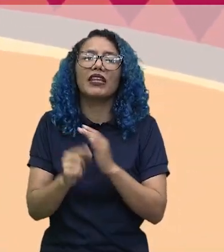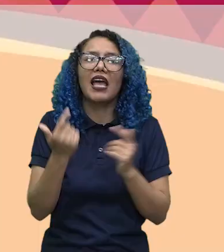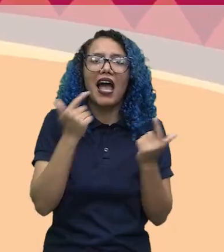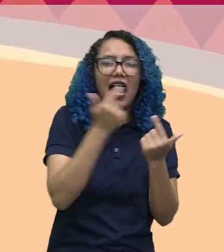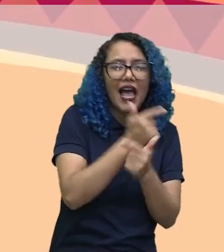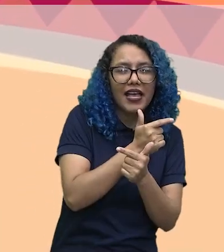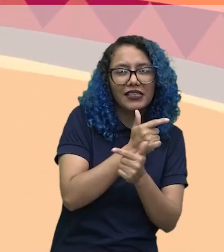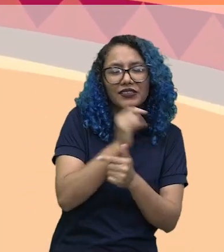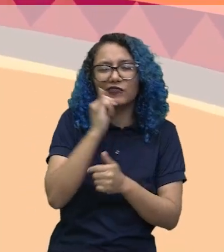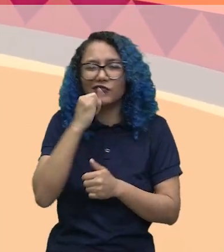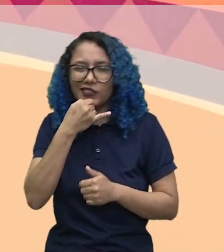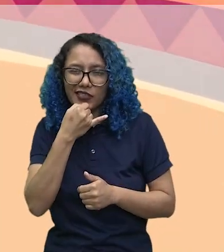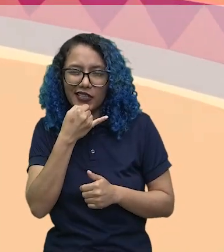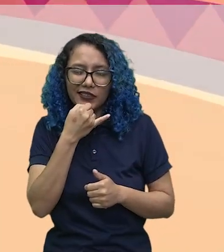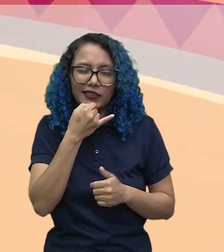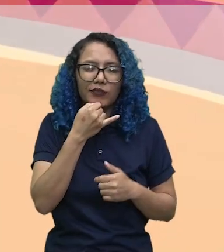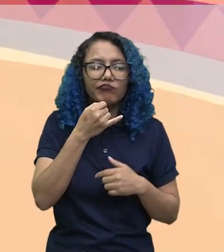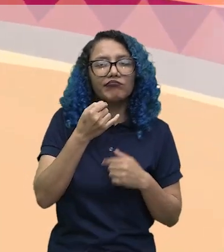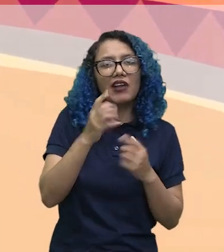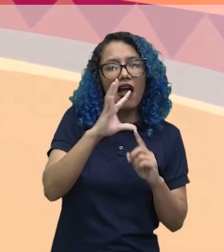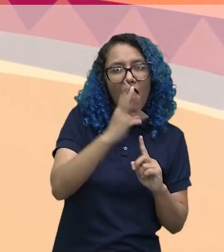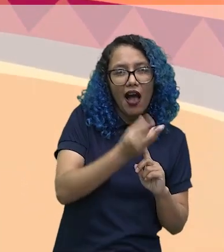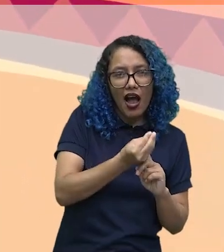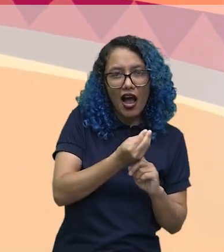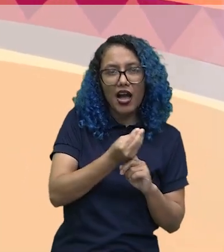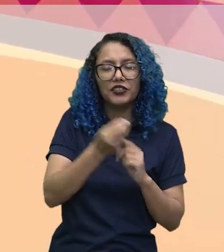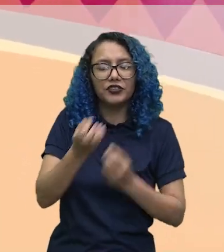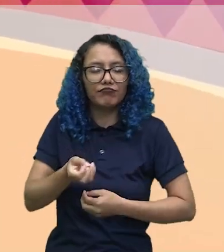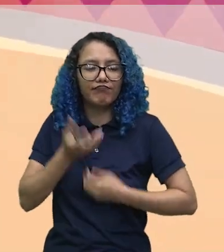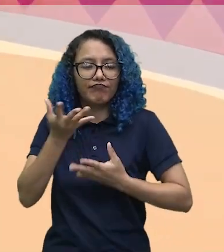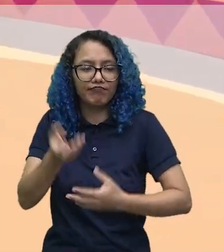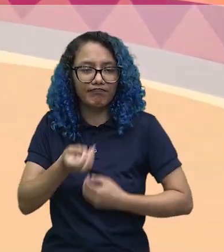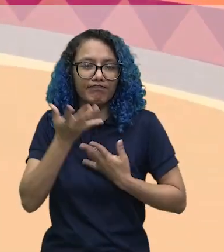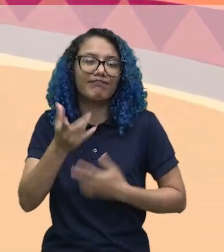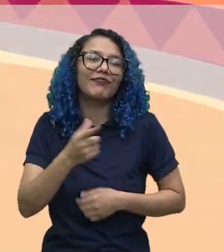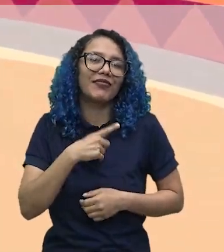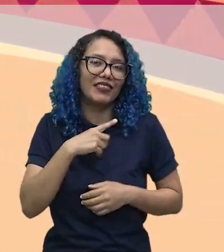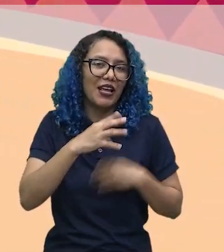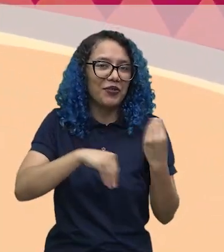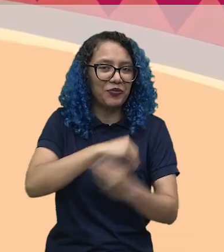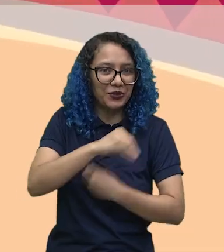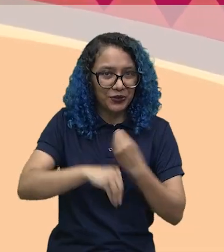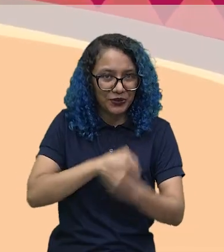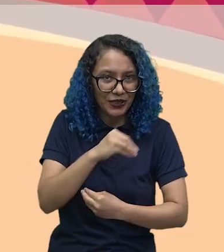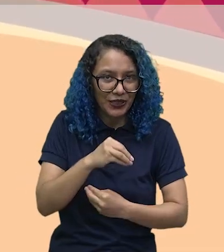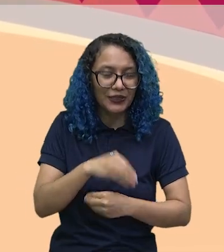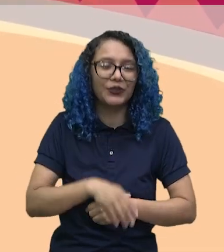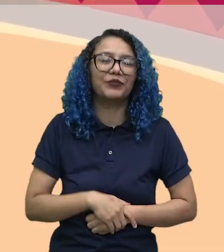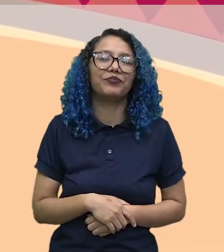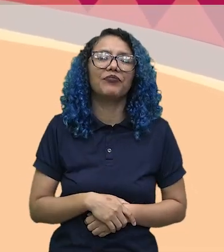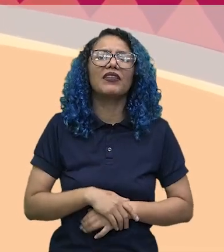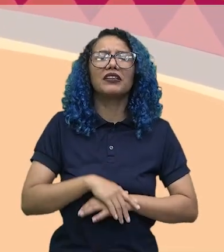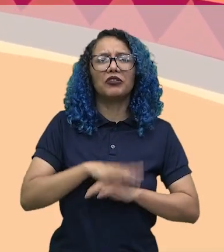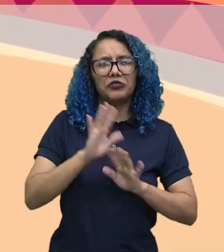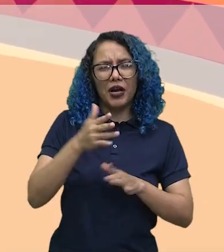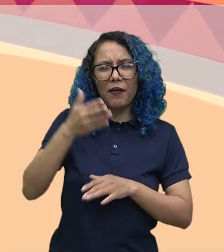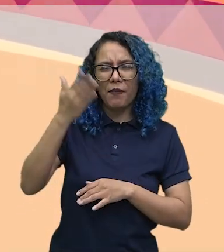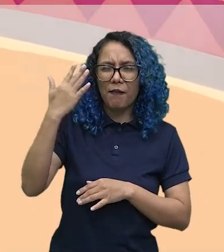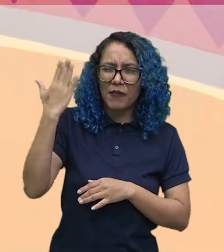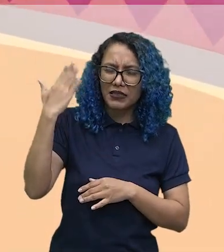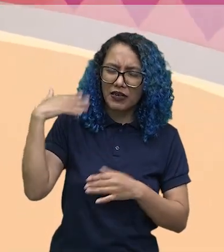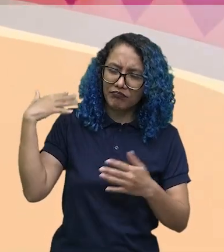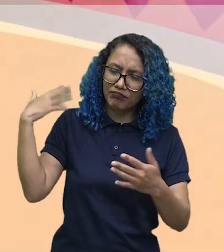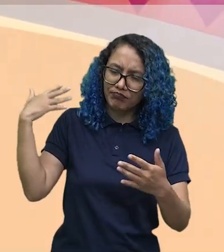e profundidade, riso e melancolia, arte e espontaneidade.